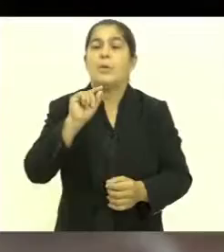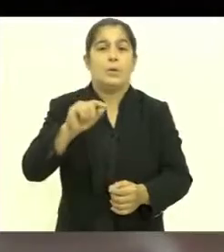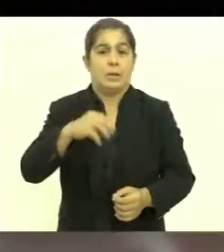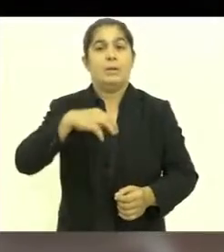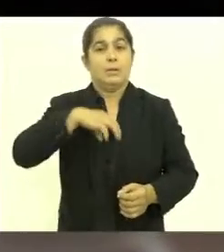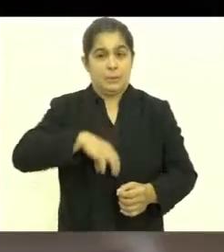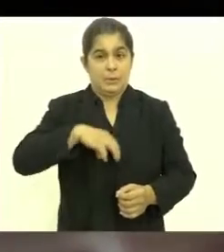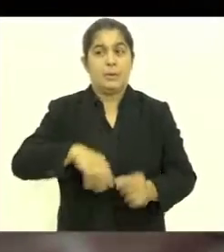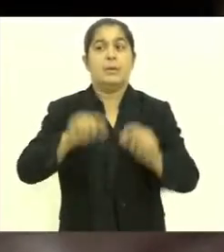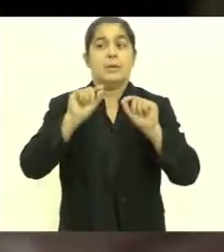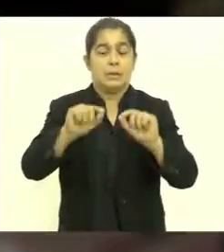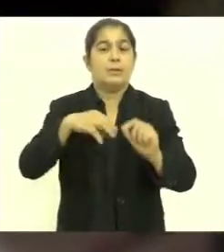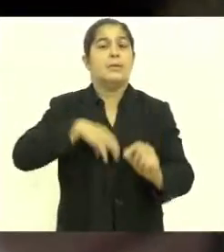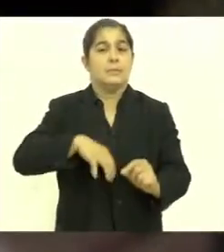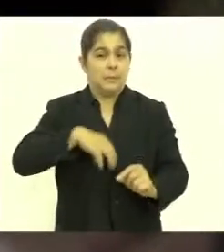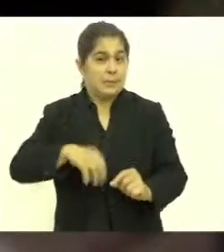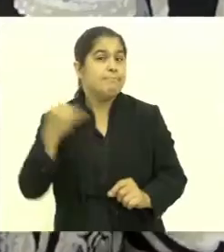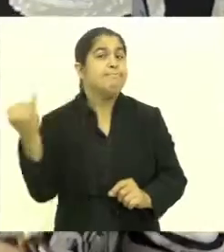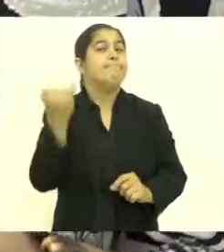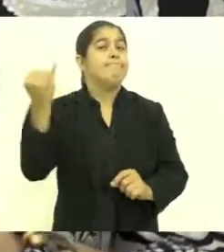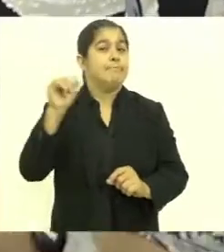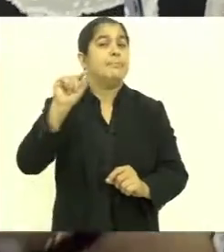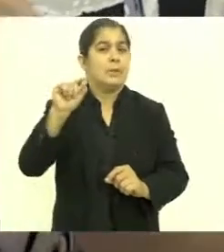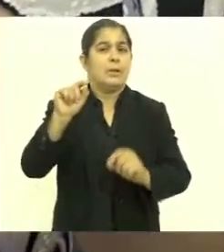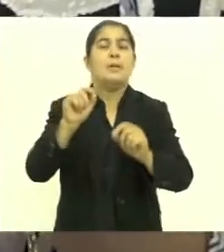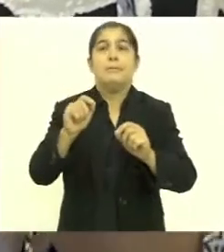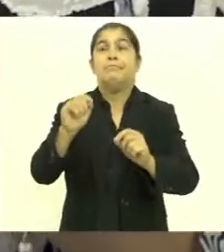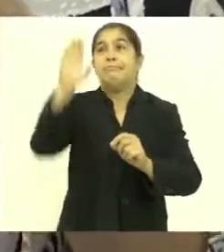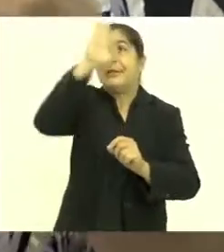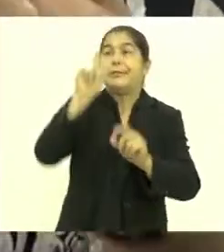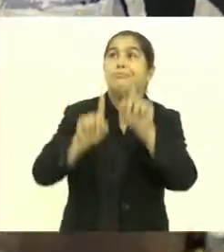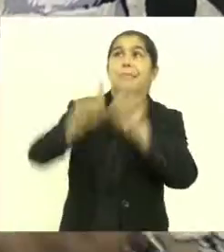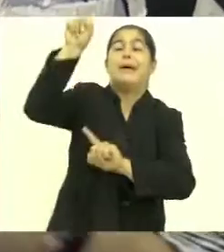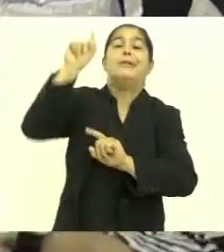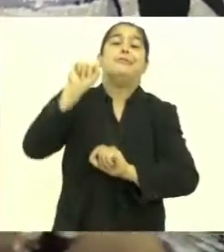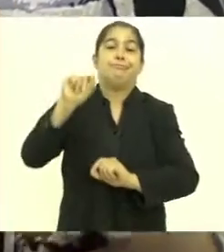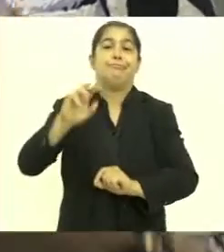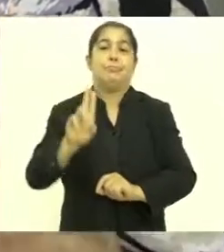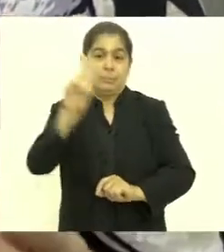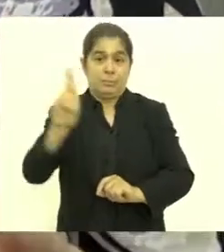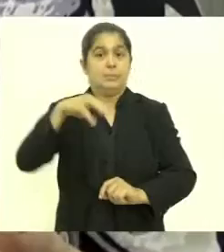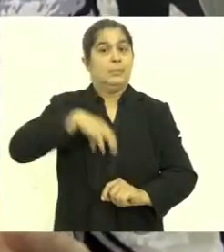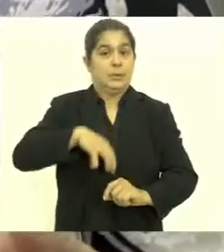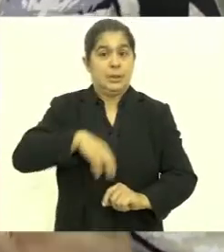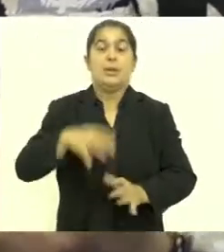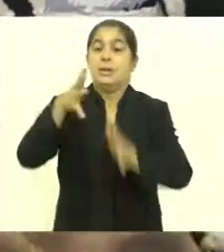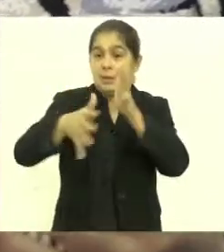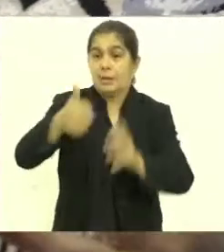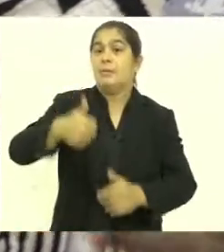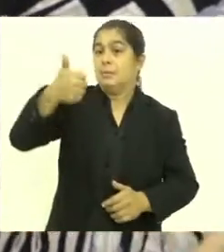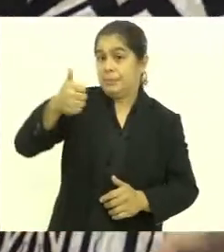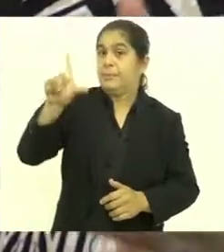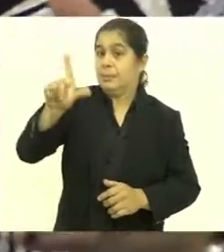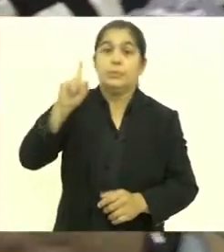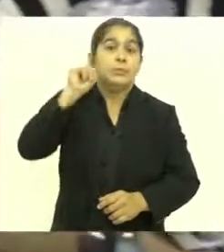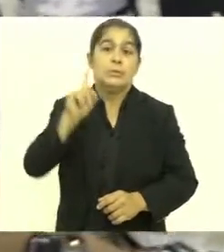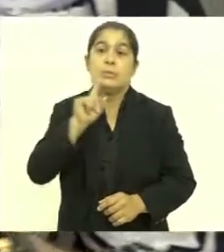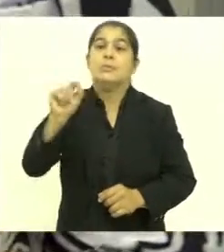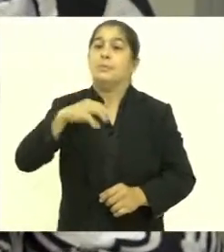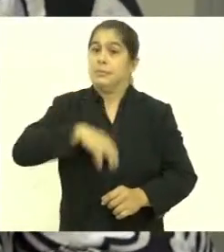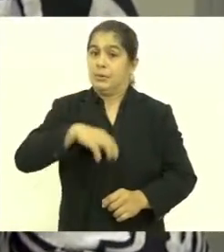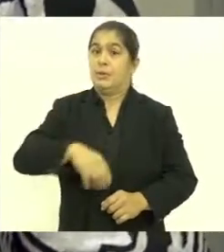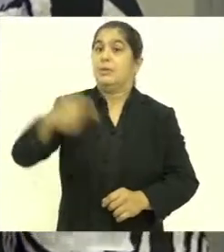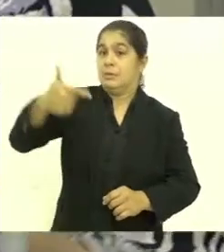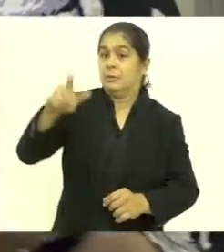Aqui o português é um aliado da Libra. O português é majoritário, é a língua majoritária. A Libras é a primeira língua